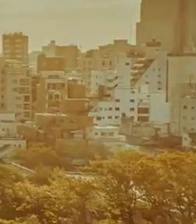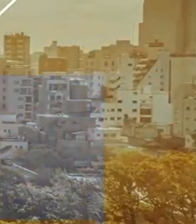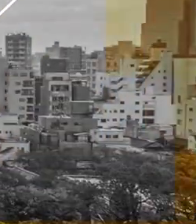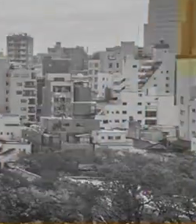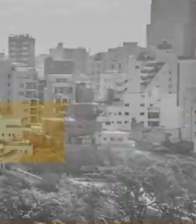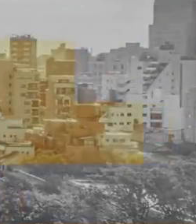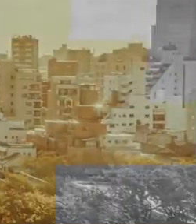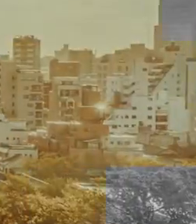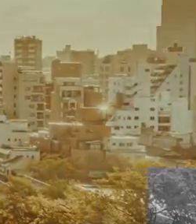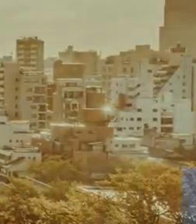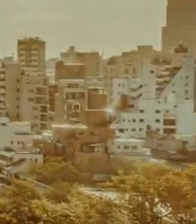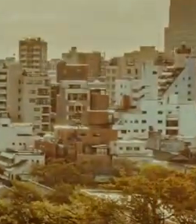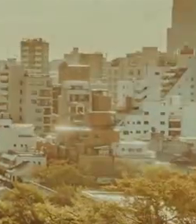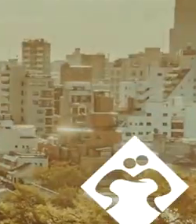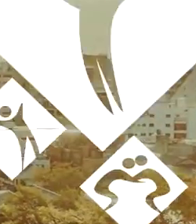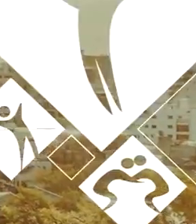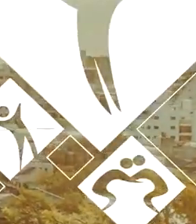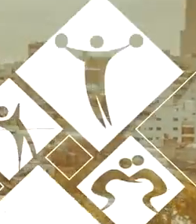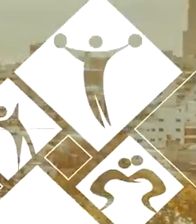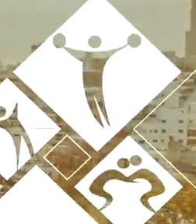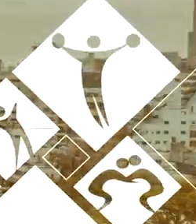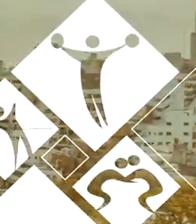E aí